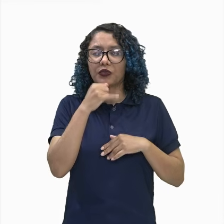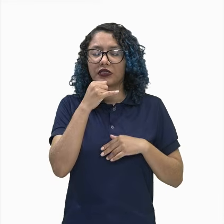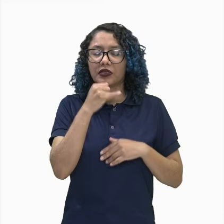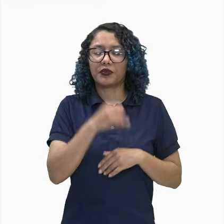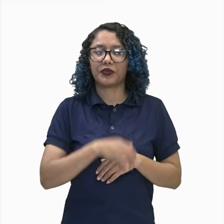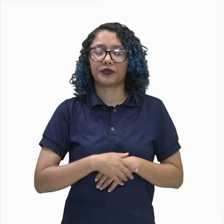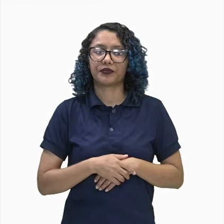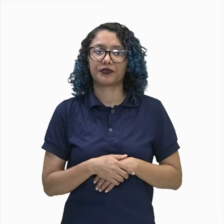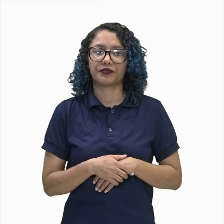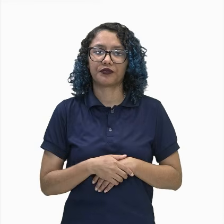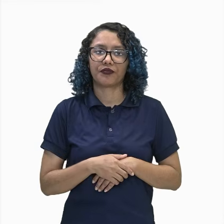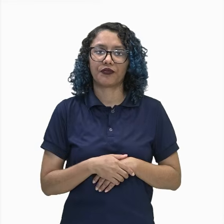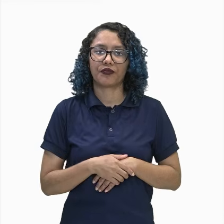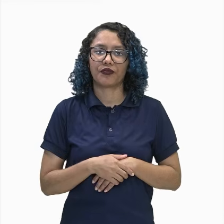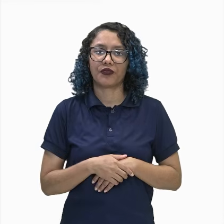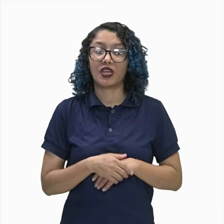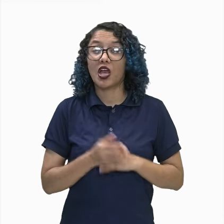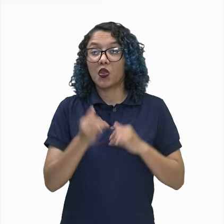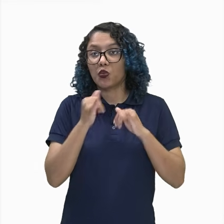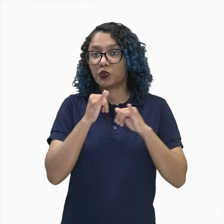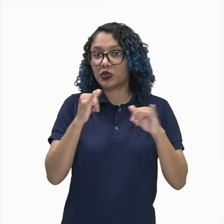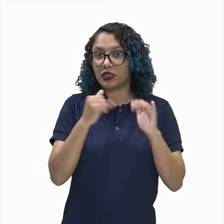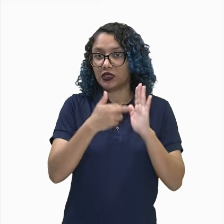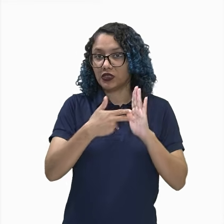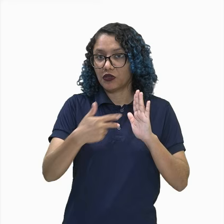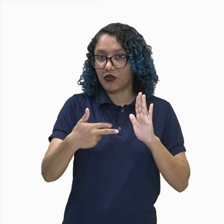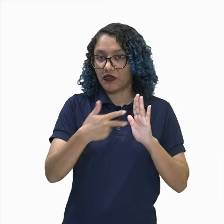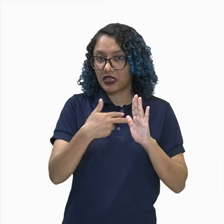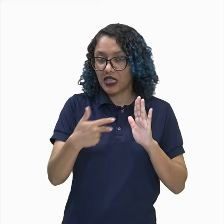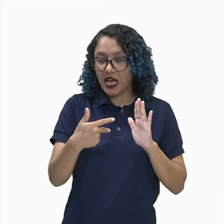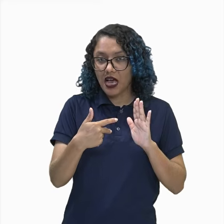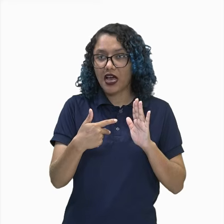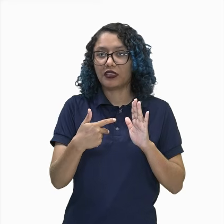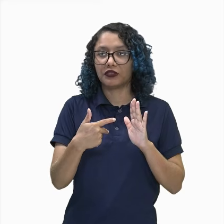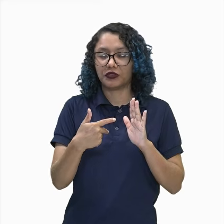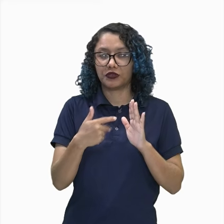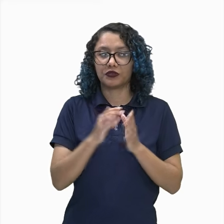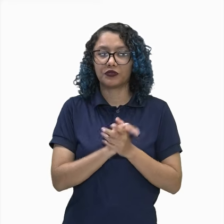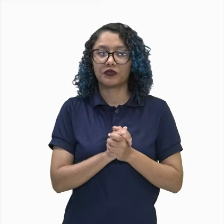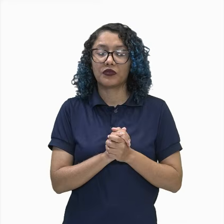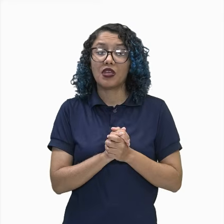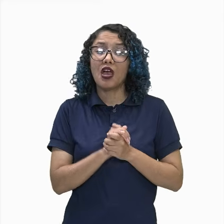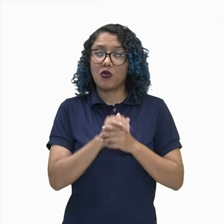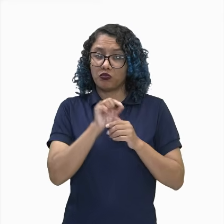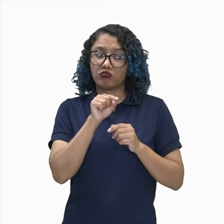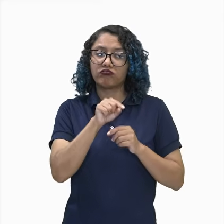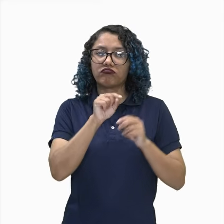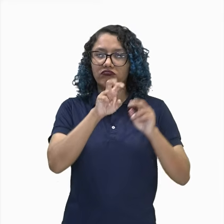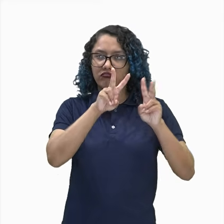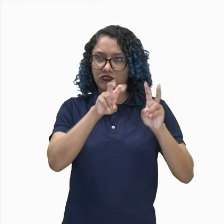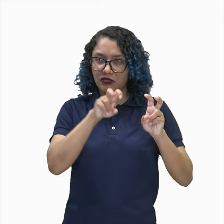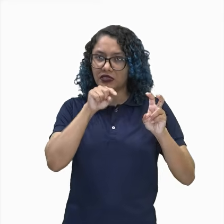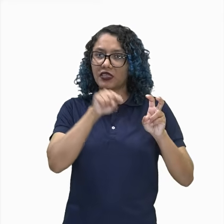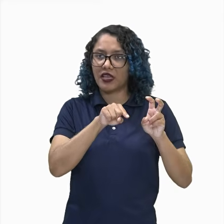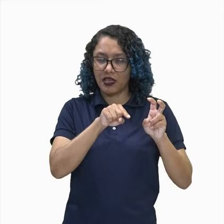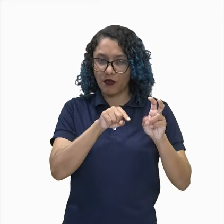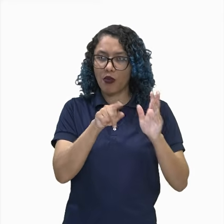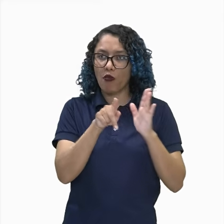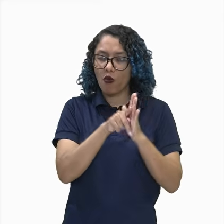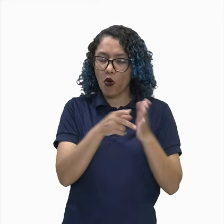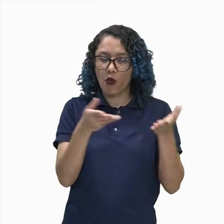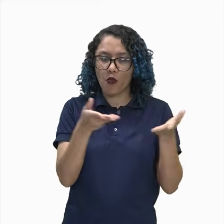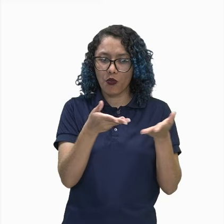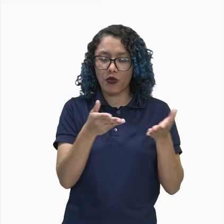notícia, novidade do momento. É um tema que está em evidência, que vai ser abordado